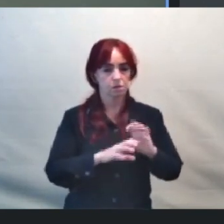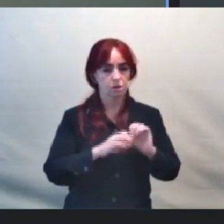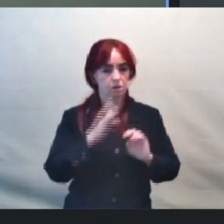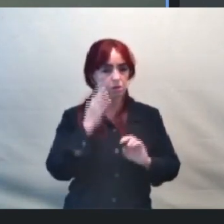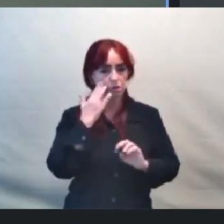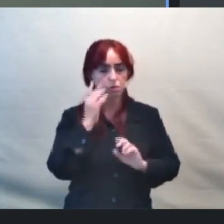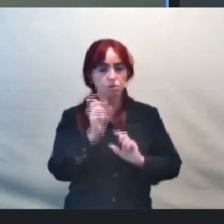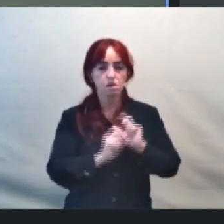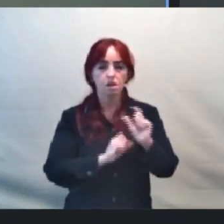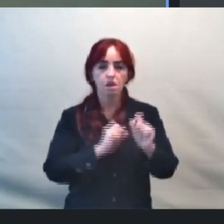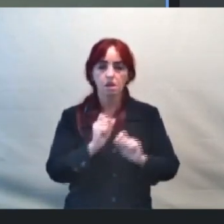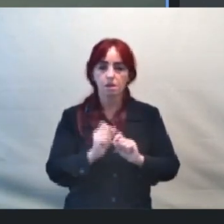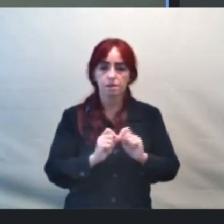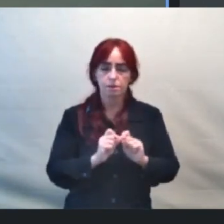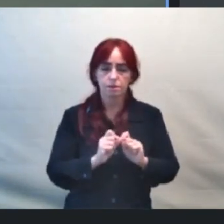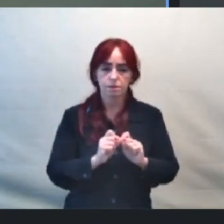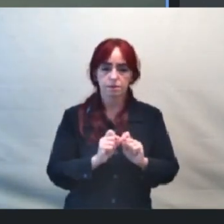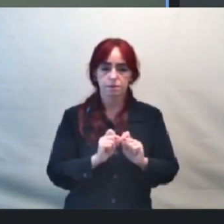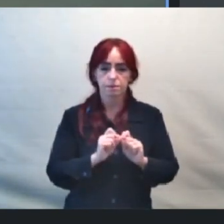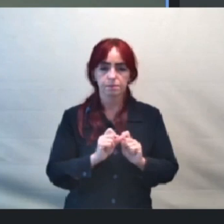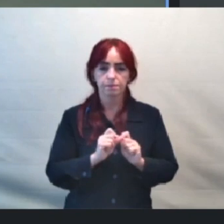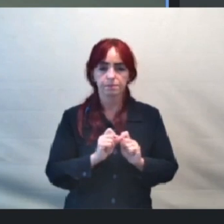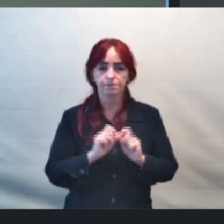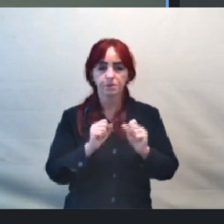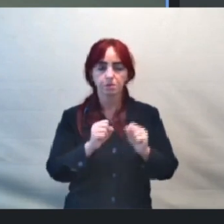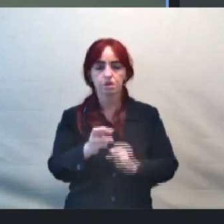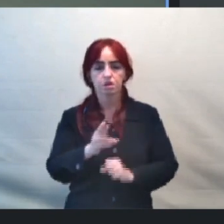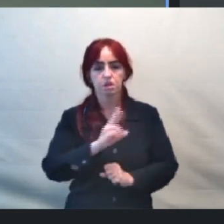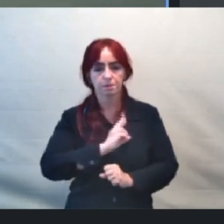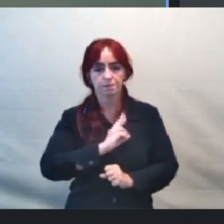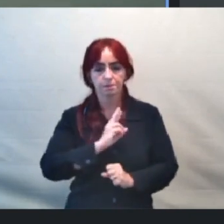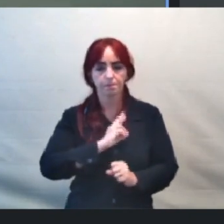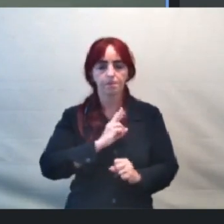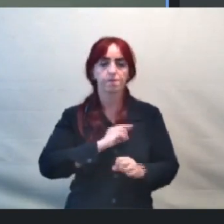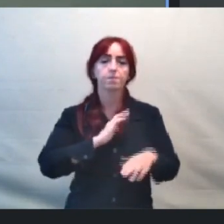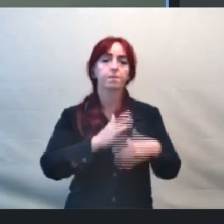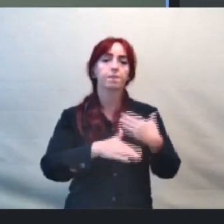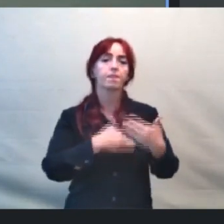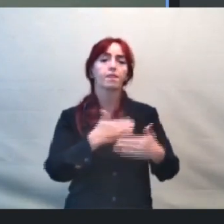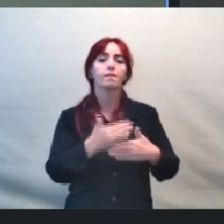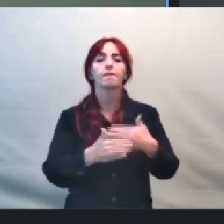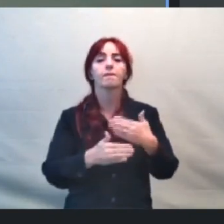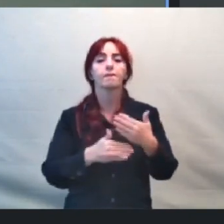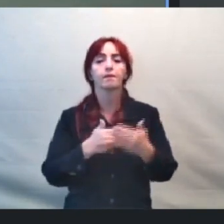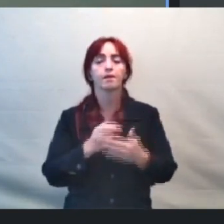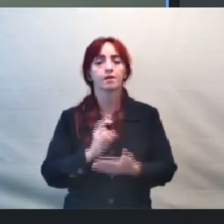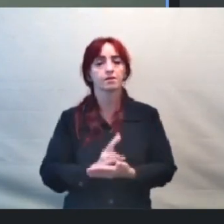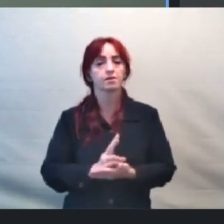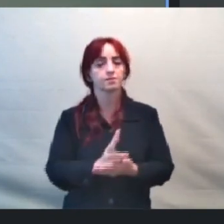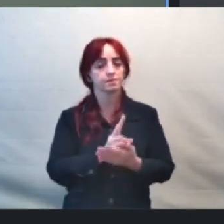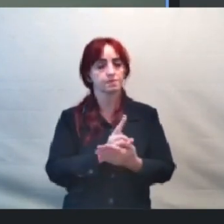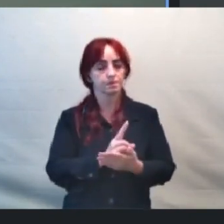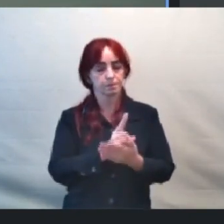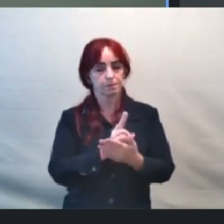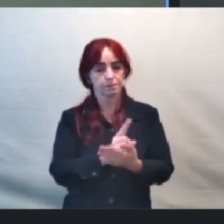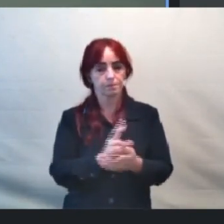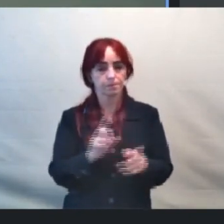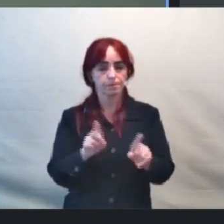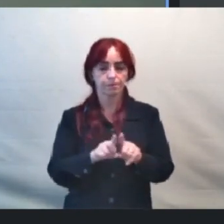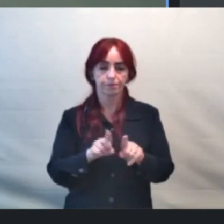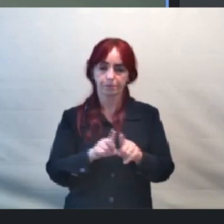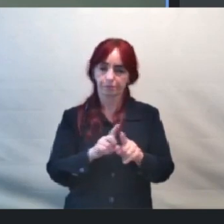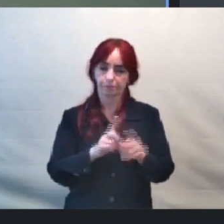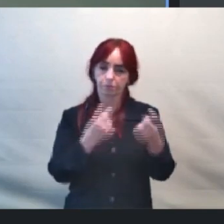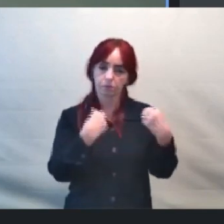quem está representando a Secretaria de Educação para poder responder. Na sequência, na mesma lógica, na questão do